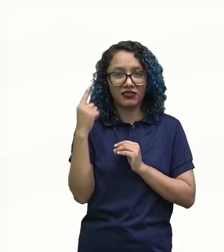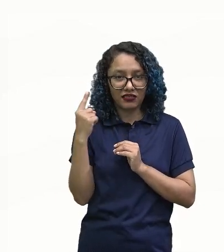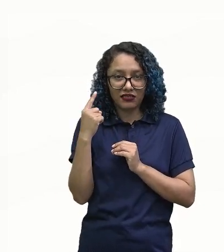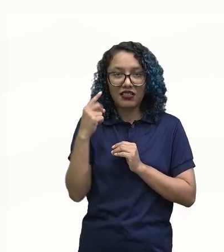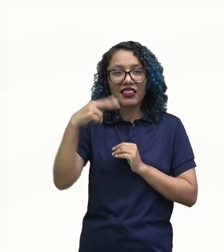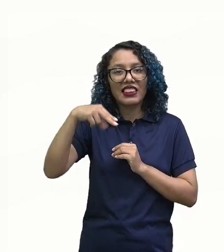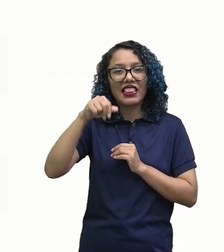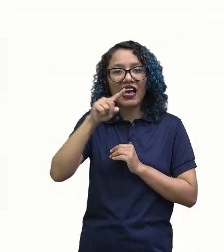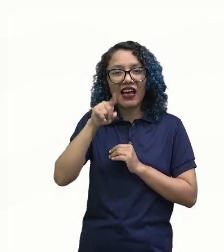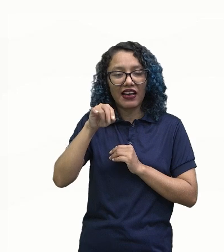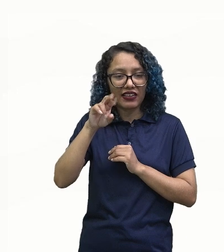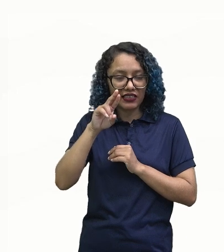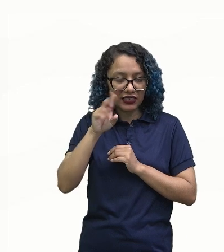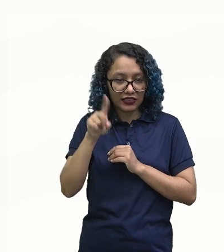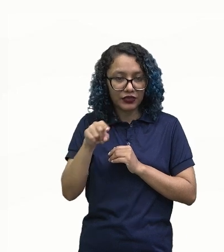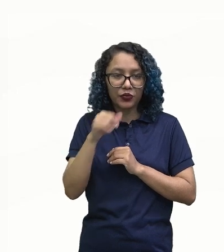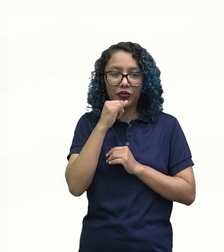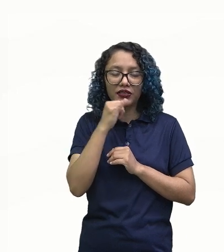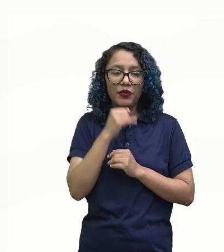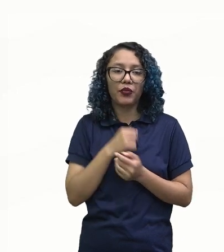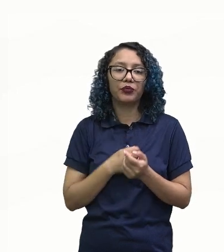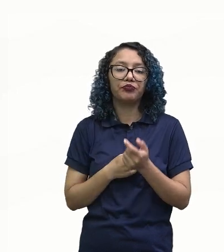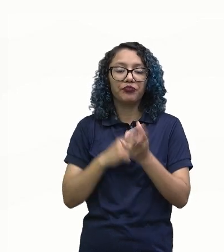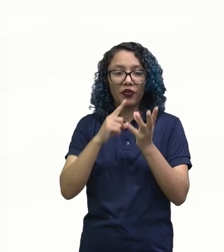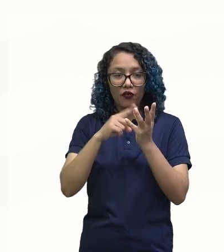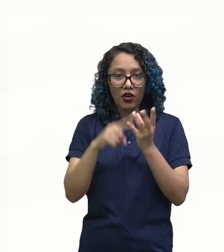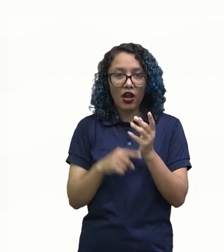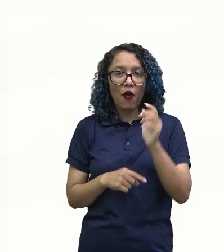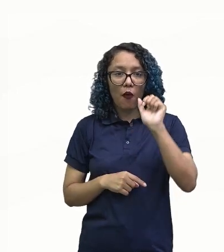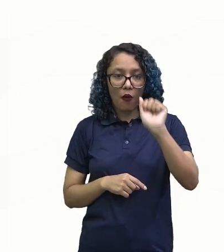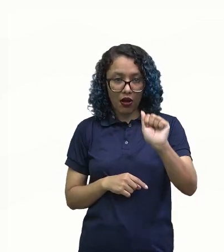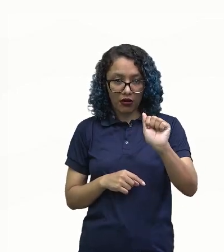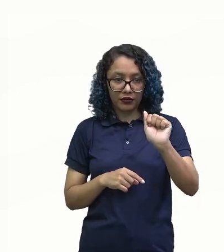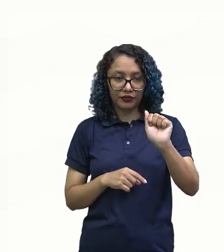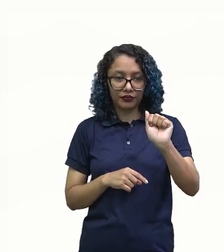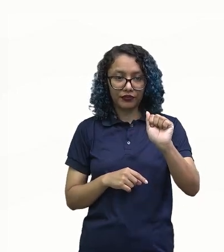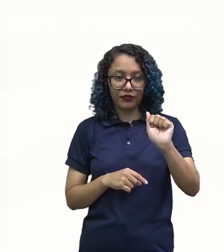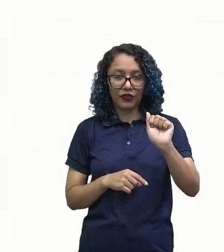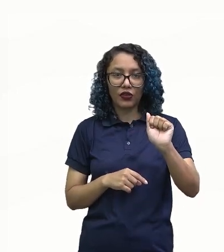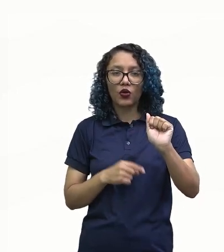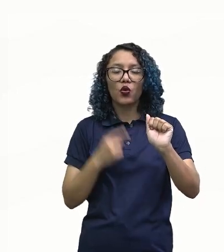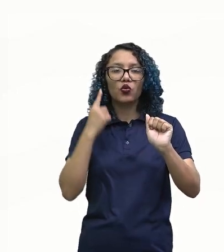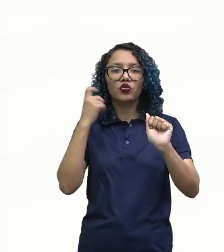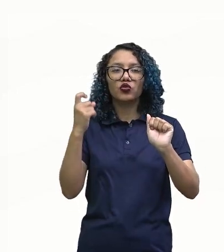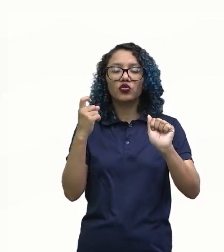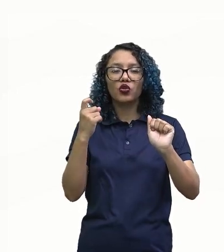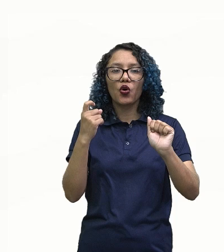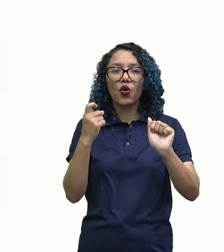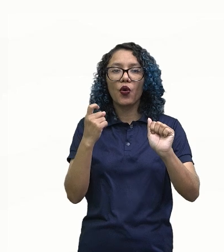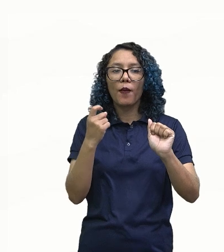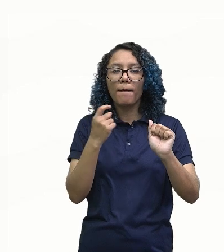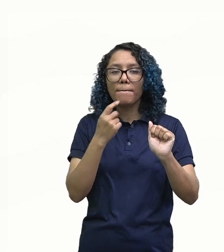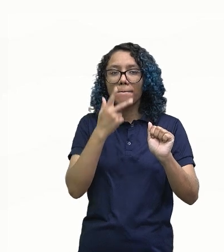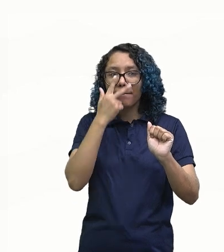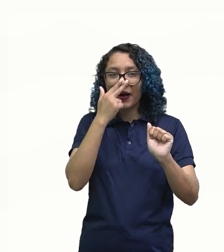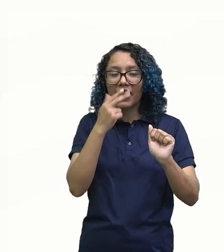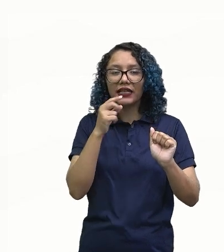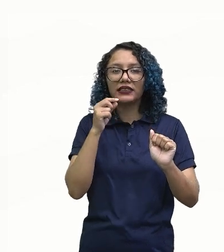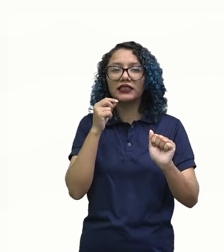vogal, no caso a vogal A, de forma nasalizada. O som vem para